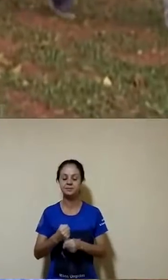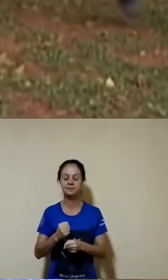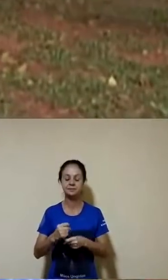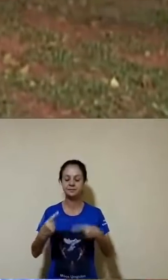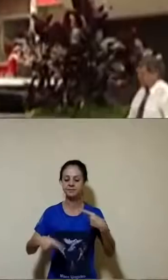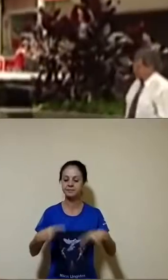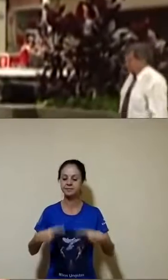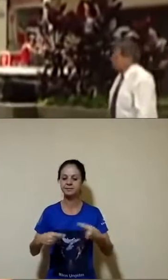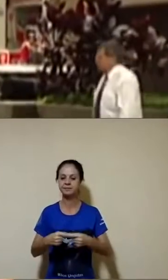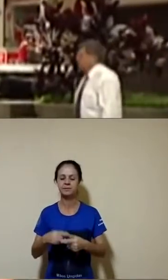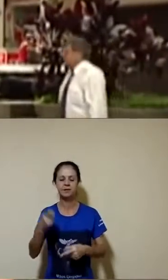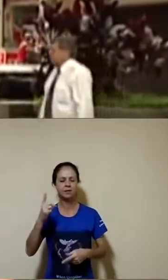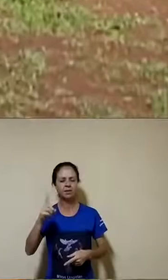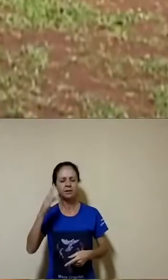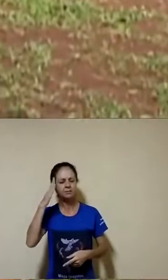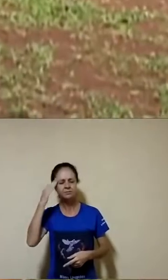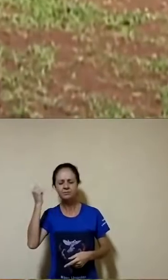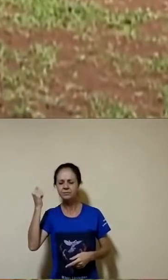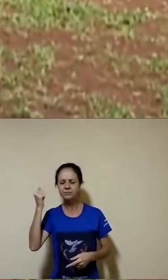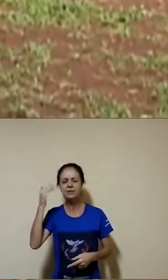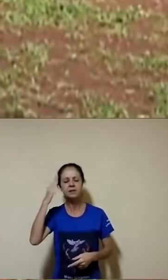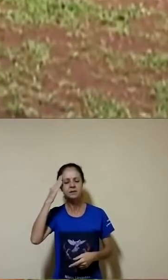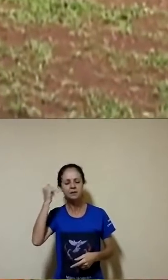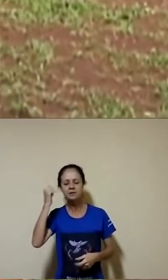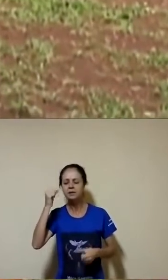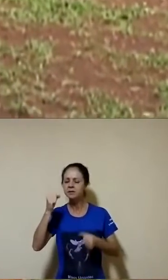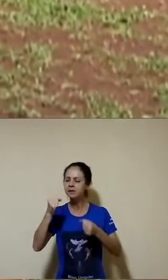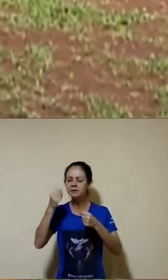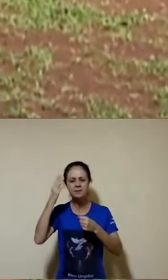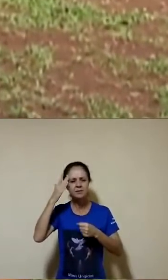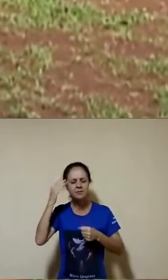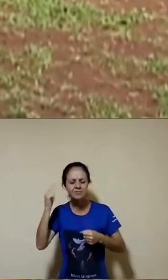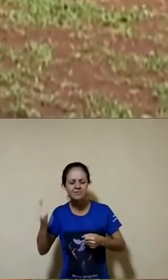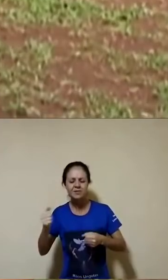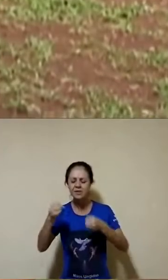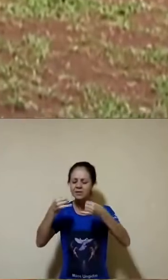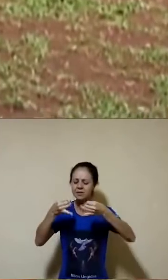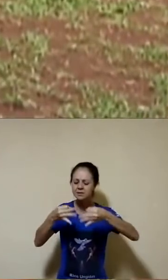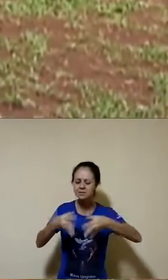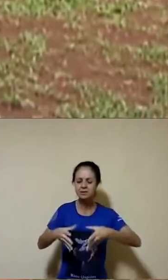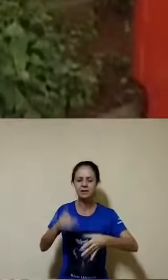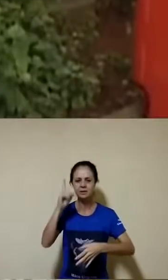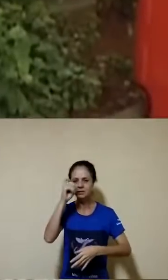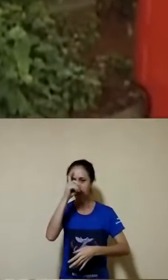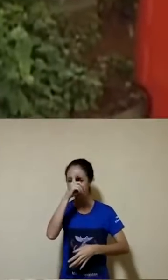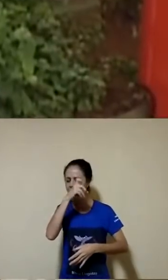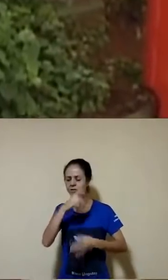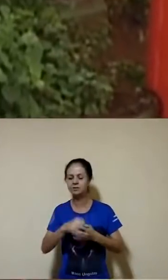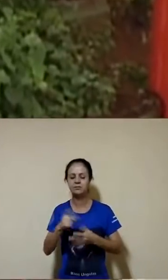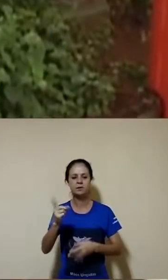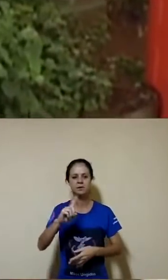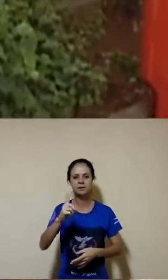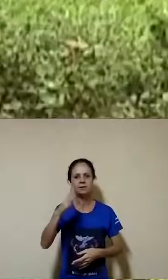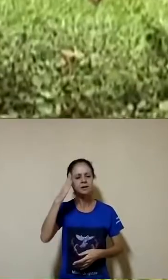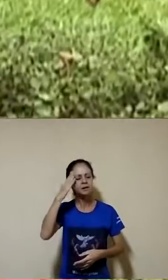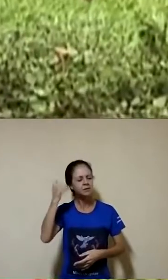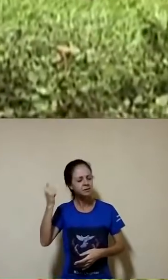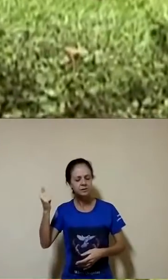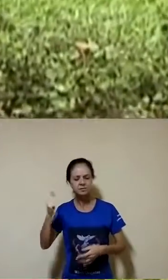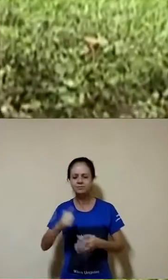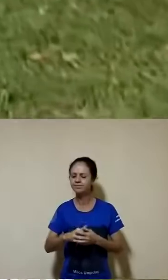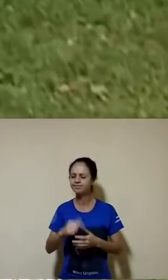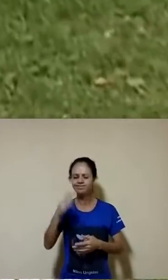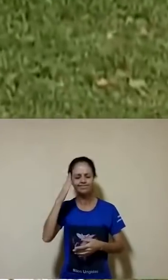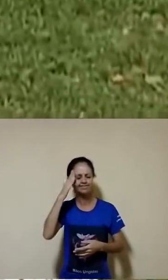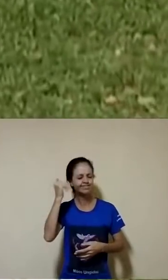Reforma política? Não, não sei. Eu sei, mas não vou saber explicar não, que eu tenho dificuldade de colocar. Não, não sei.